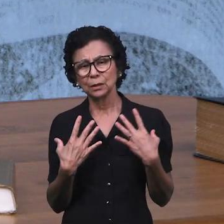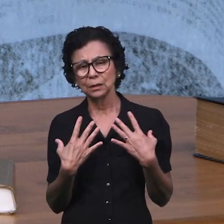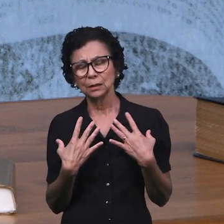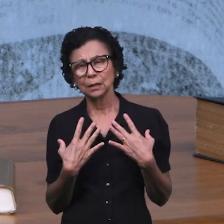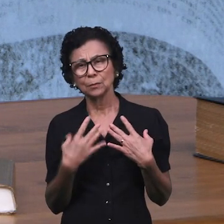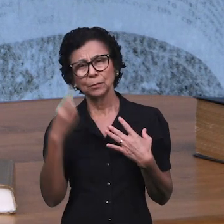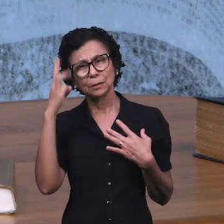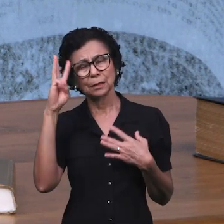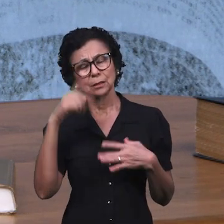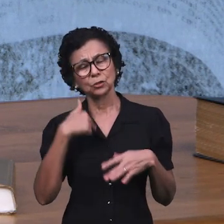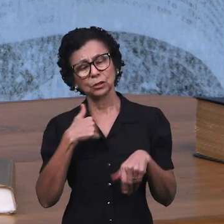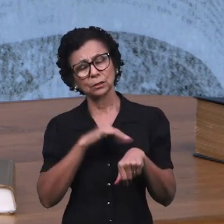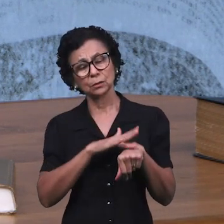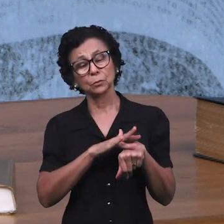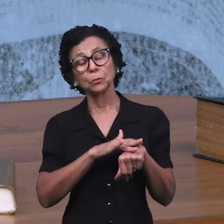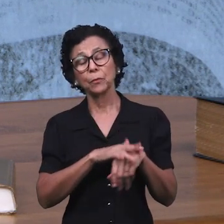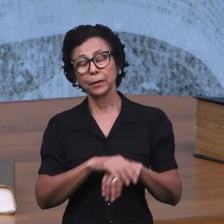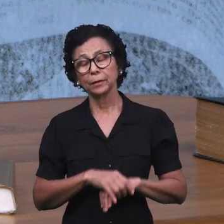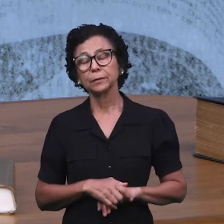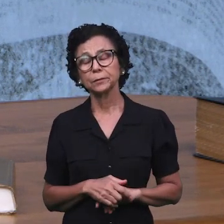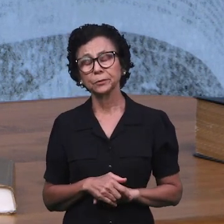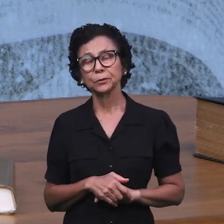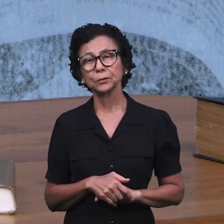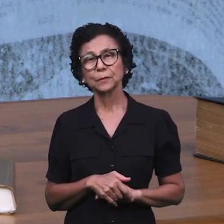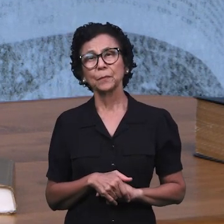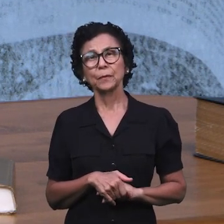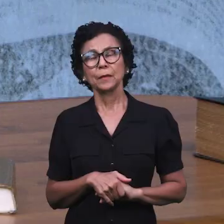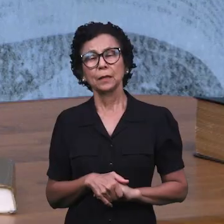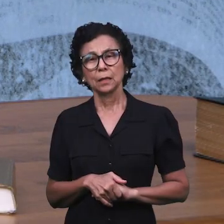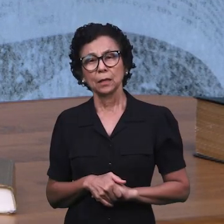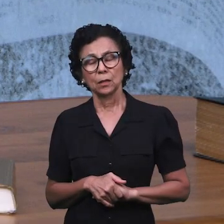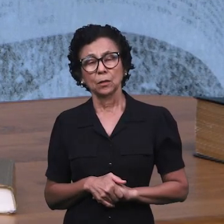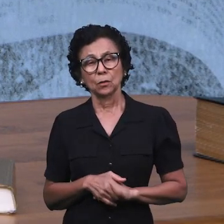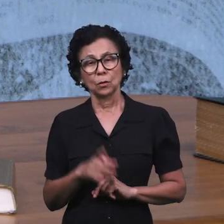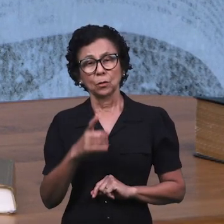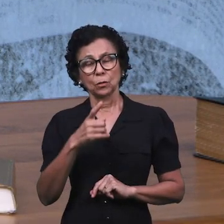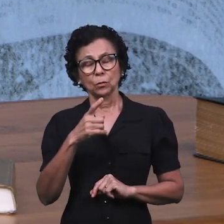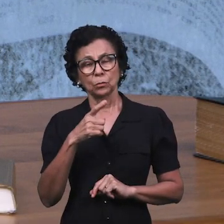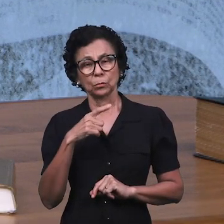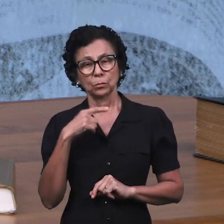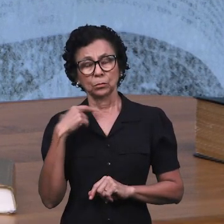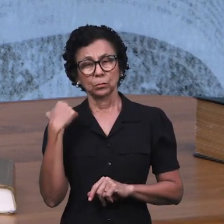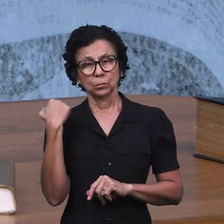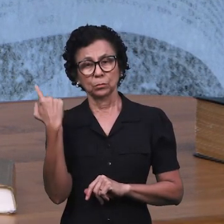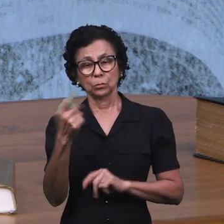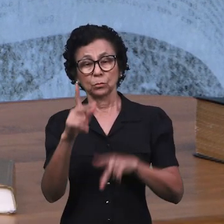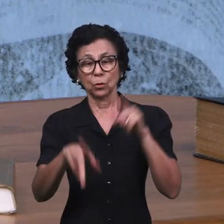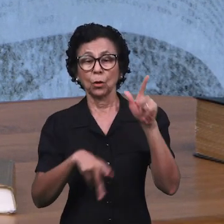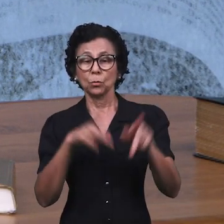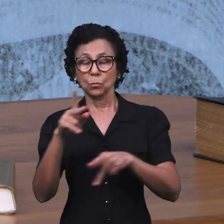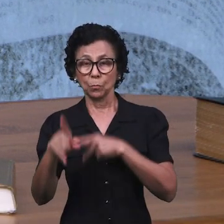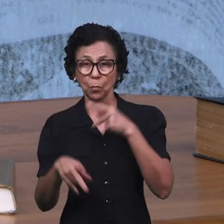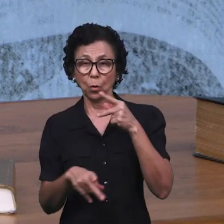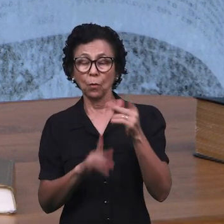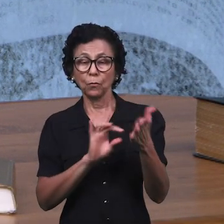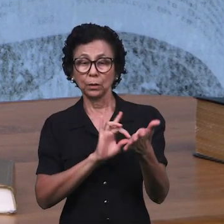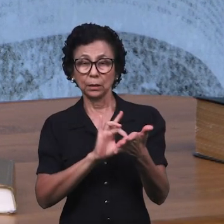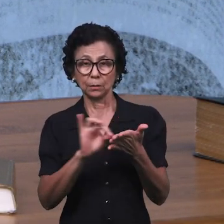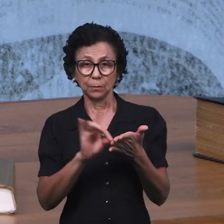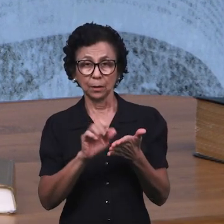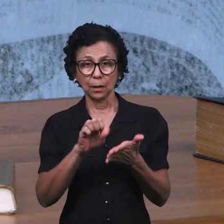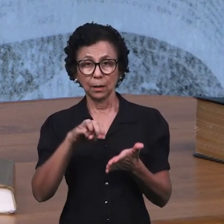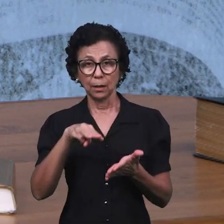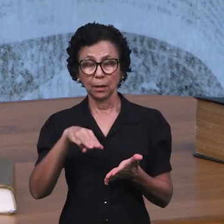3 dias. Nós demos com ímpeto para a banda do sul dos Queretitas e para a banda de Judá,